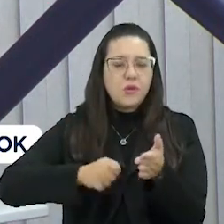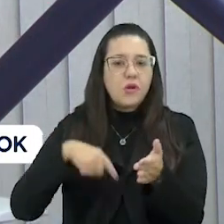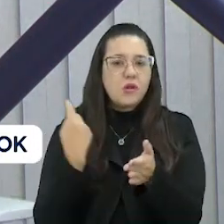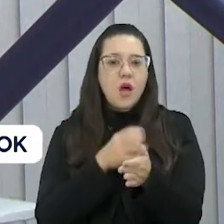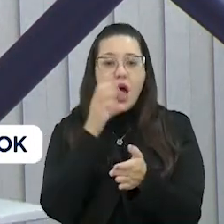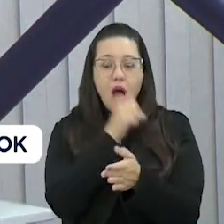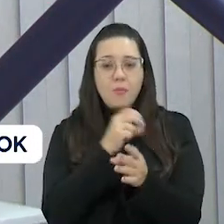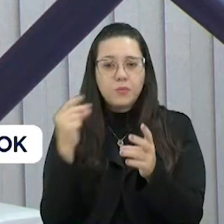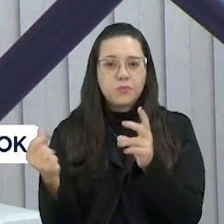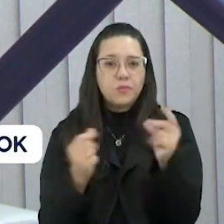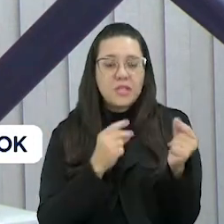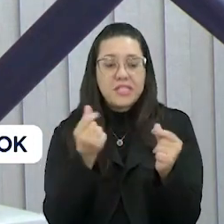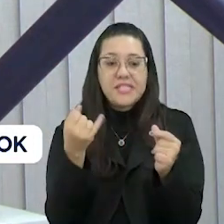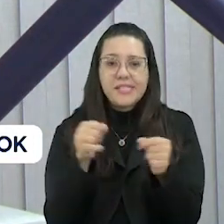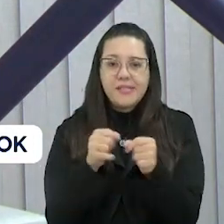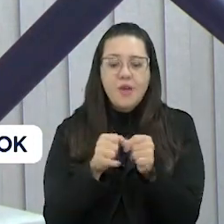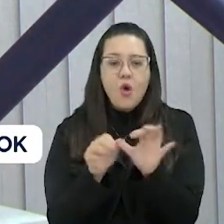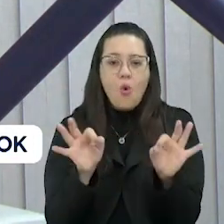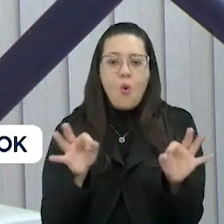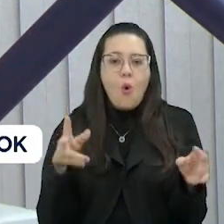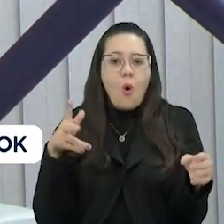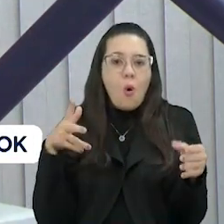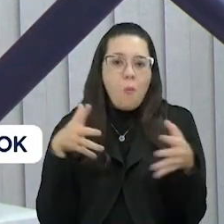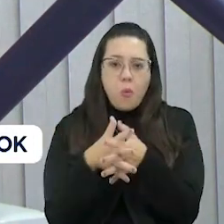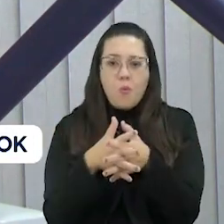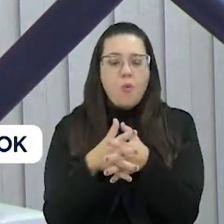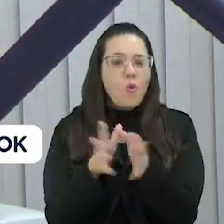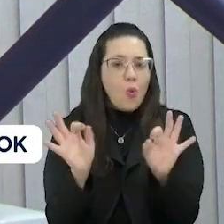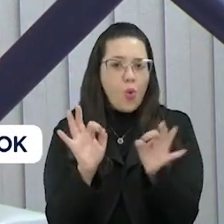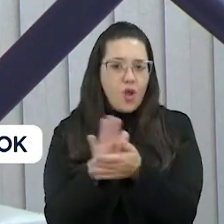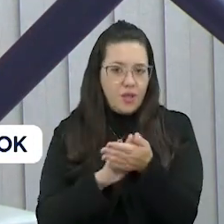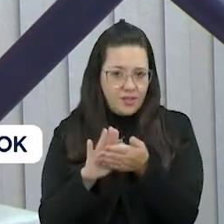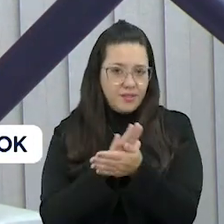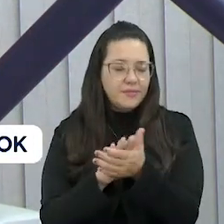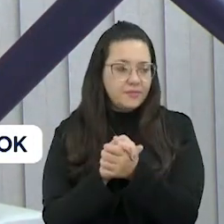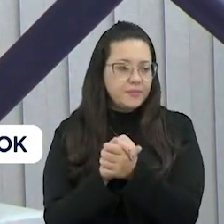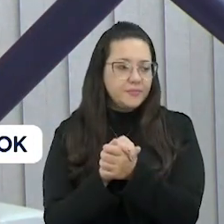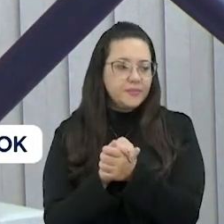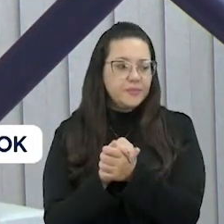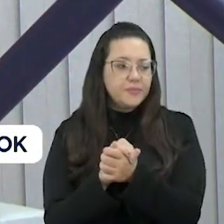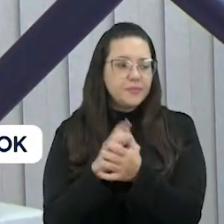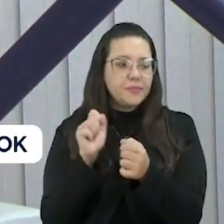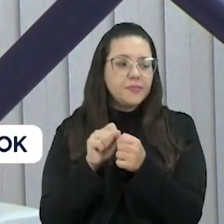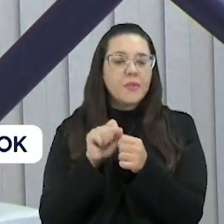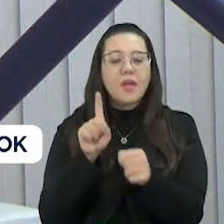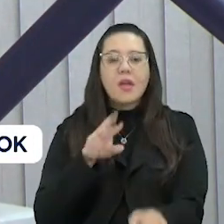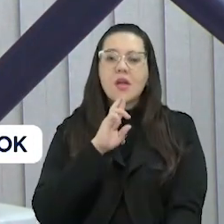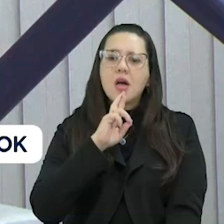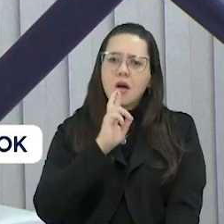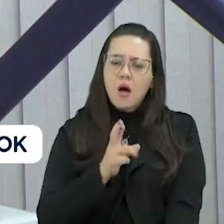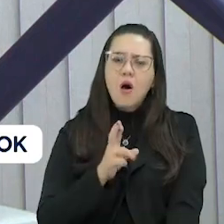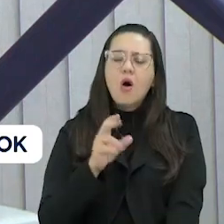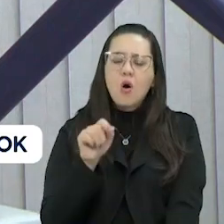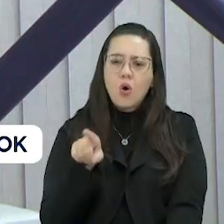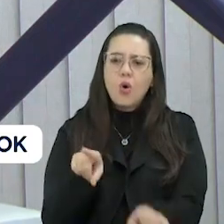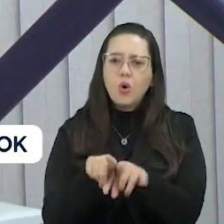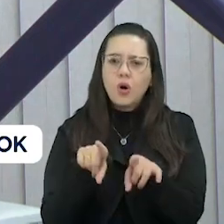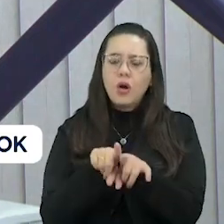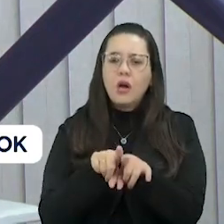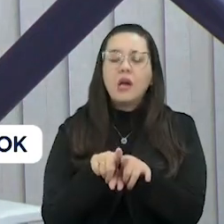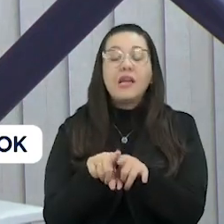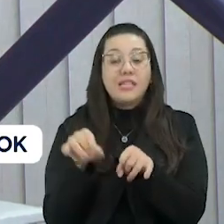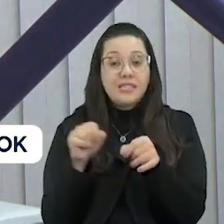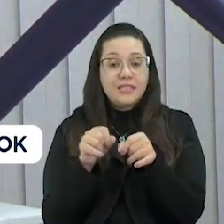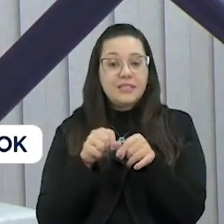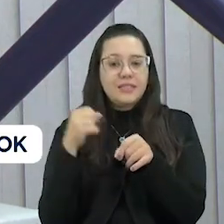nas ações para que isso não se descontrole. Né? A nossa resposta no policiamento repressivo também está muito rápida,